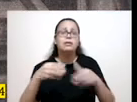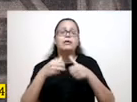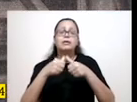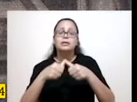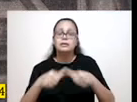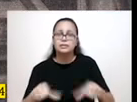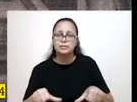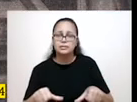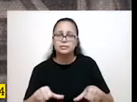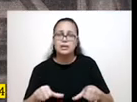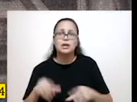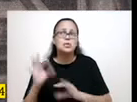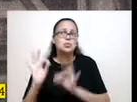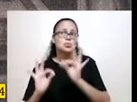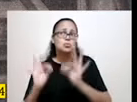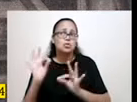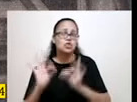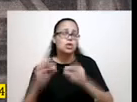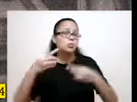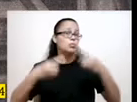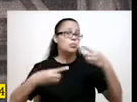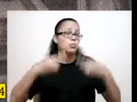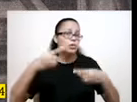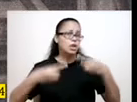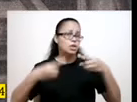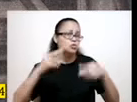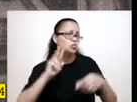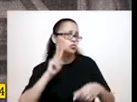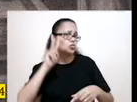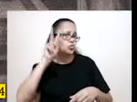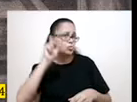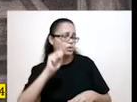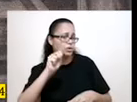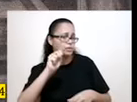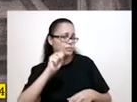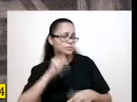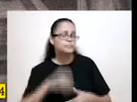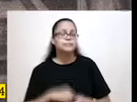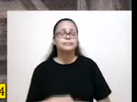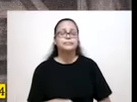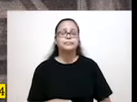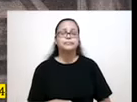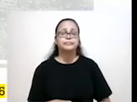exercício de projetos políticos de poder. Ok?